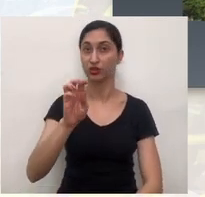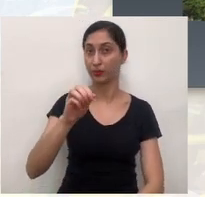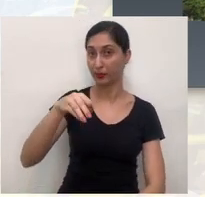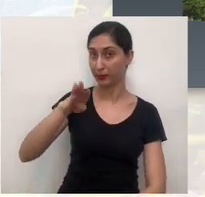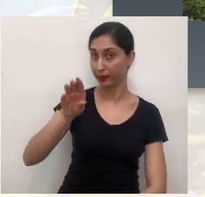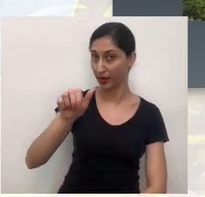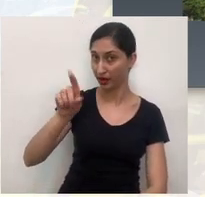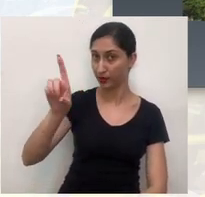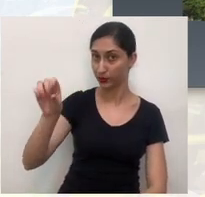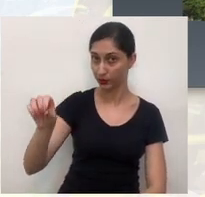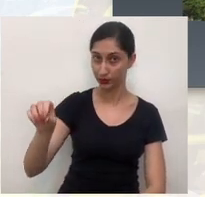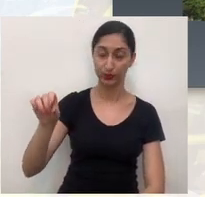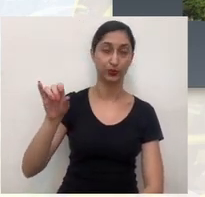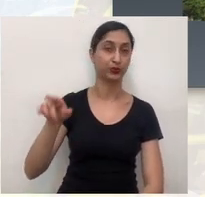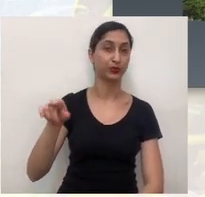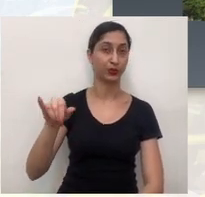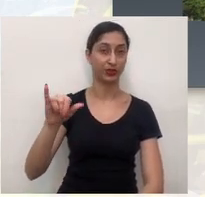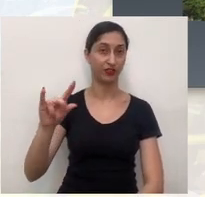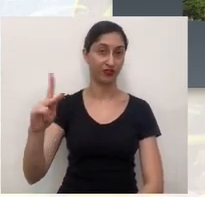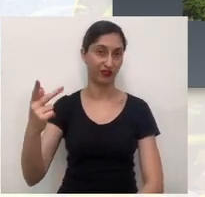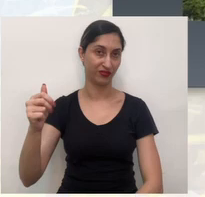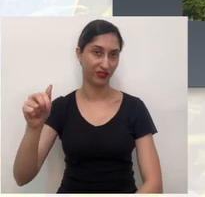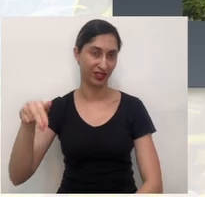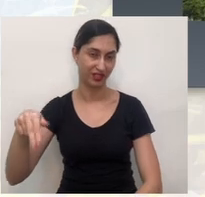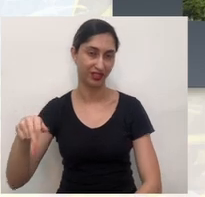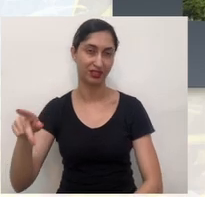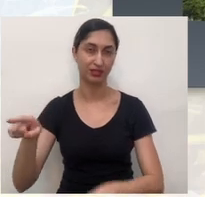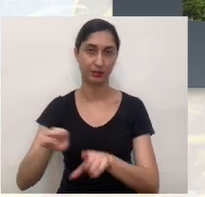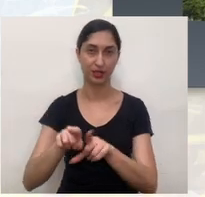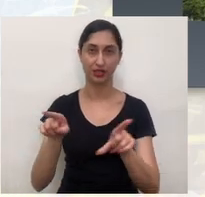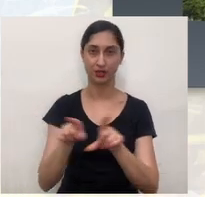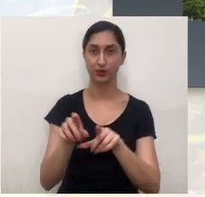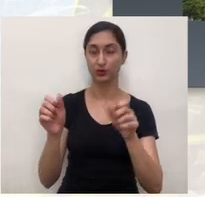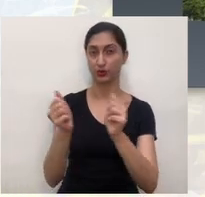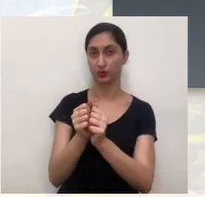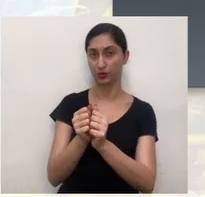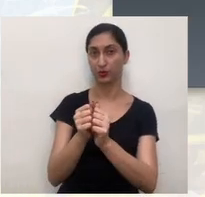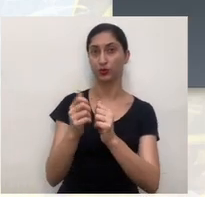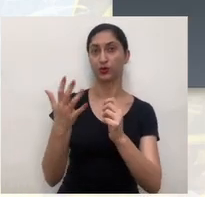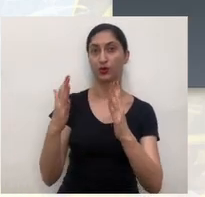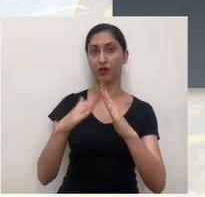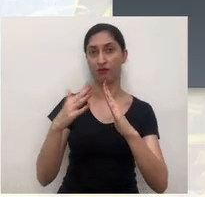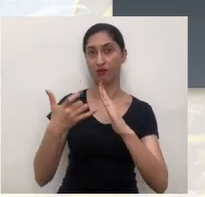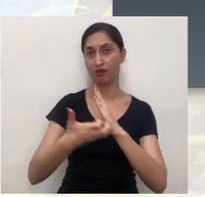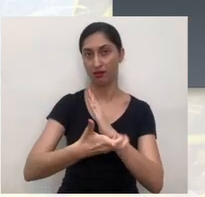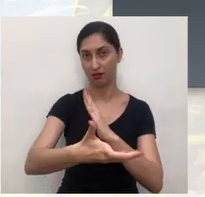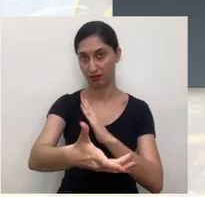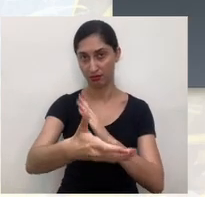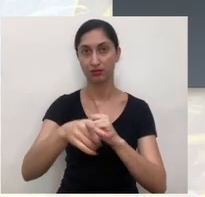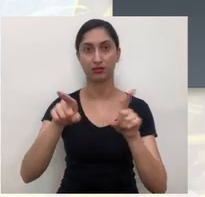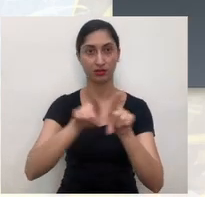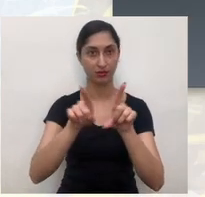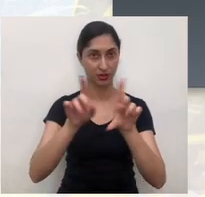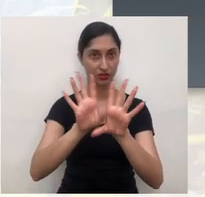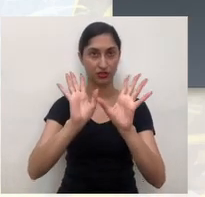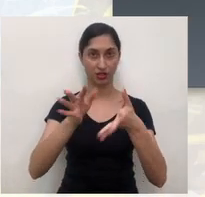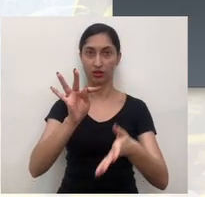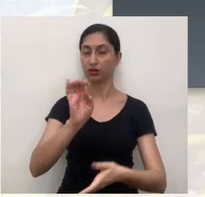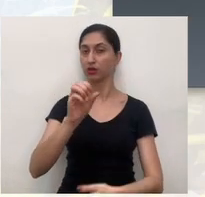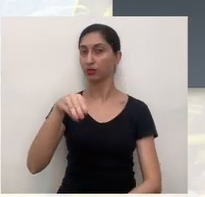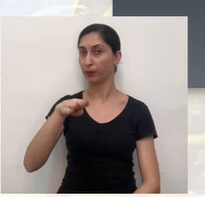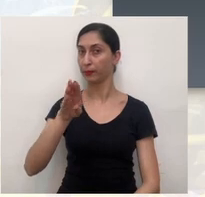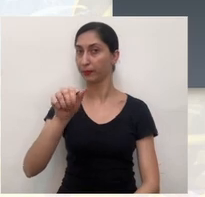com o jardim residencial, também é tombado. Né? E aí a